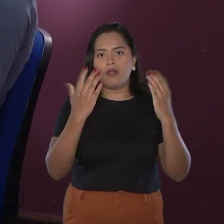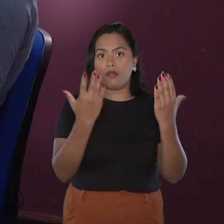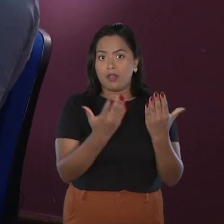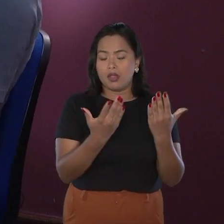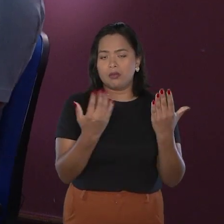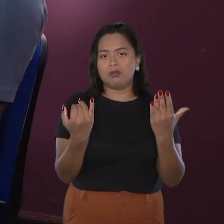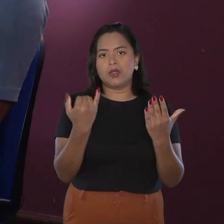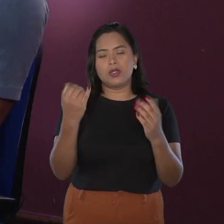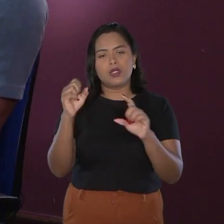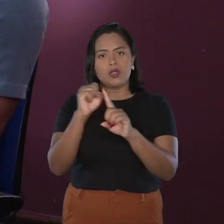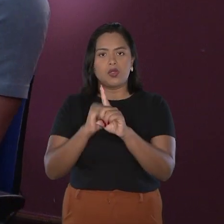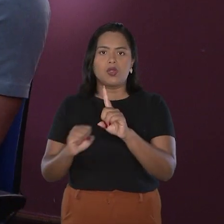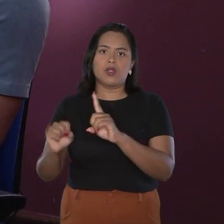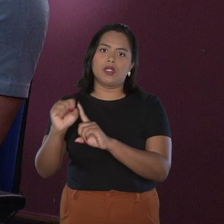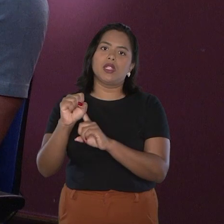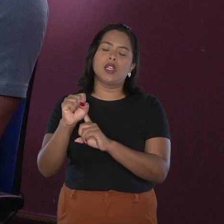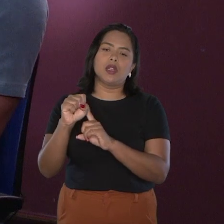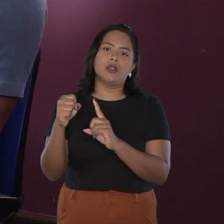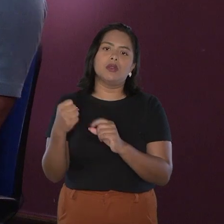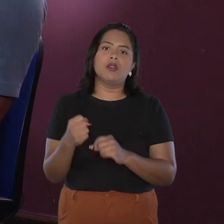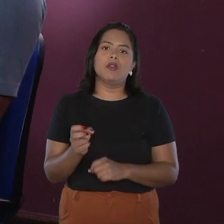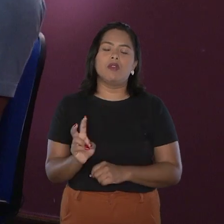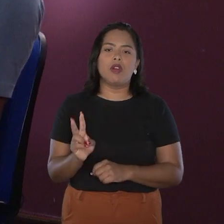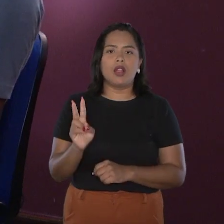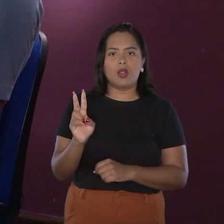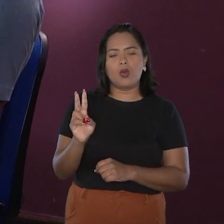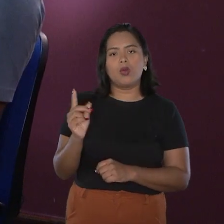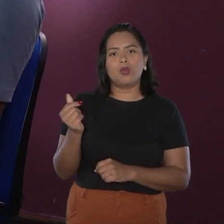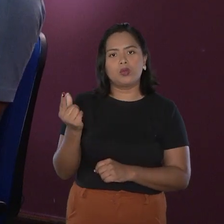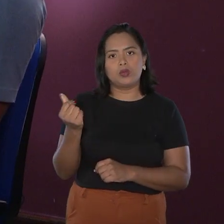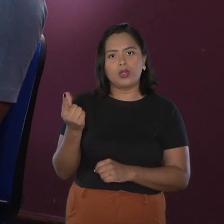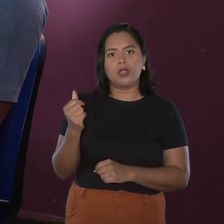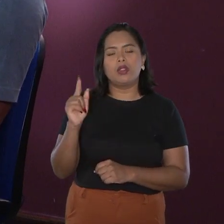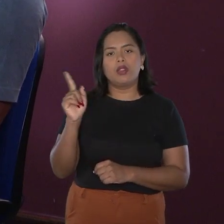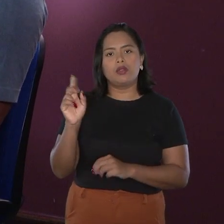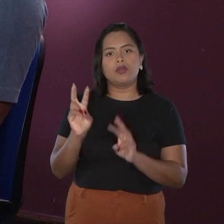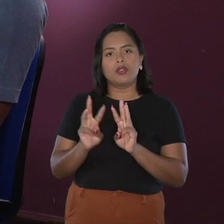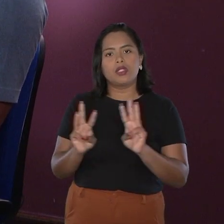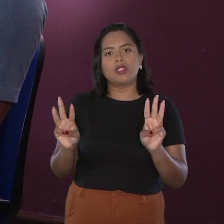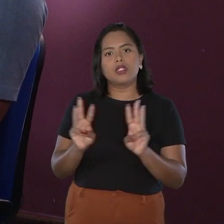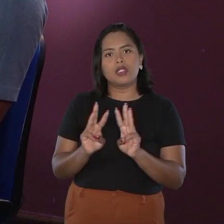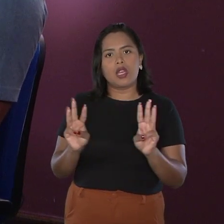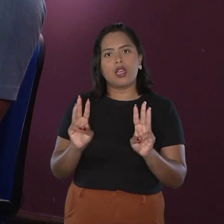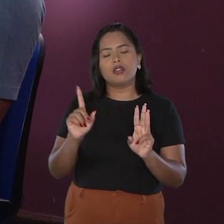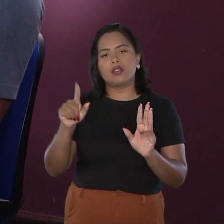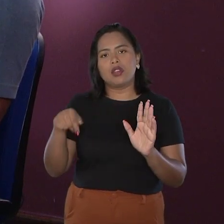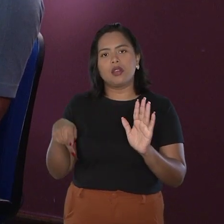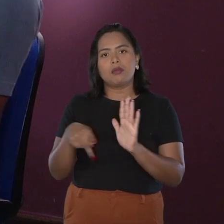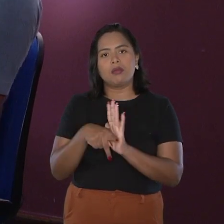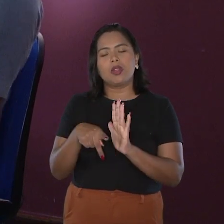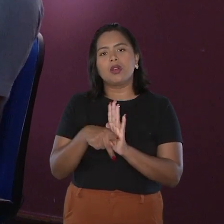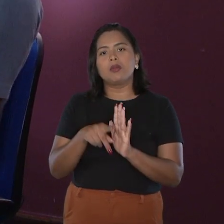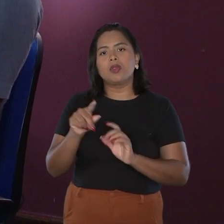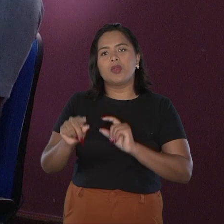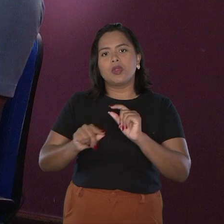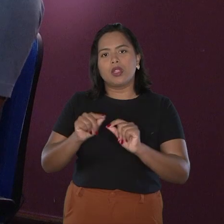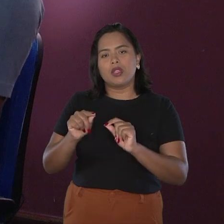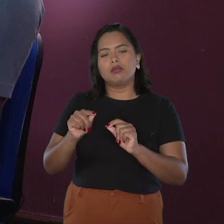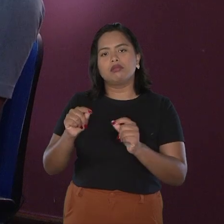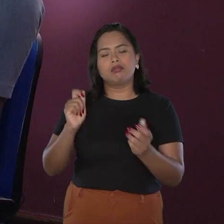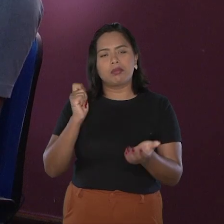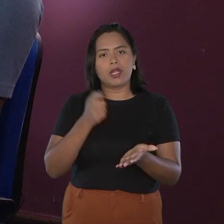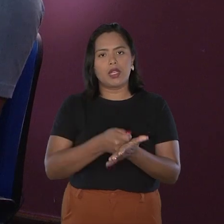especificamente social então o valor de inscrição cobrado lá no site ele é unicamente para custear